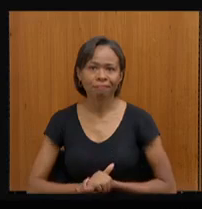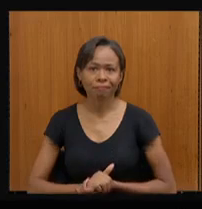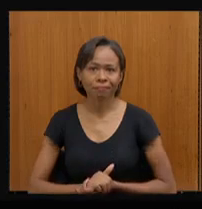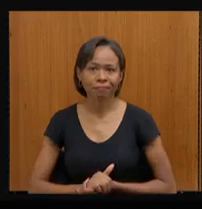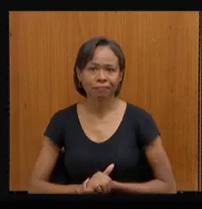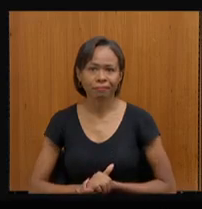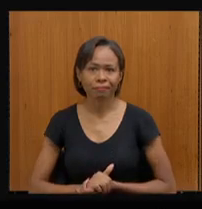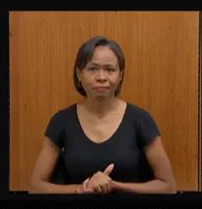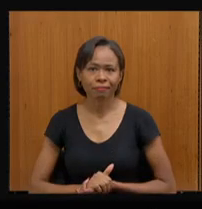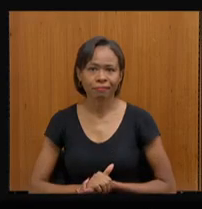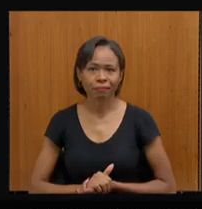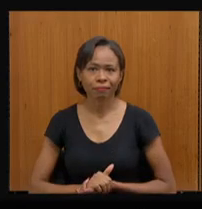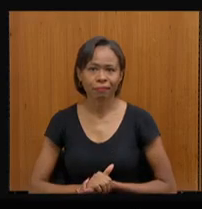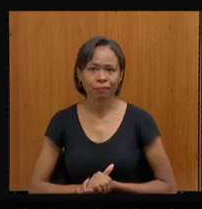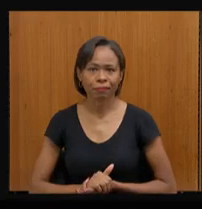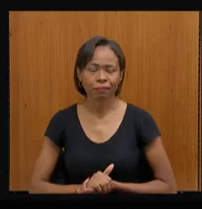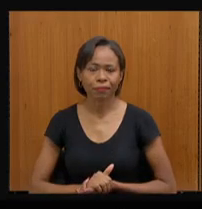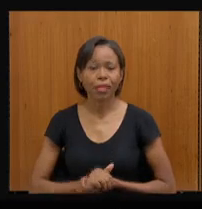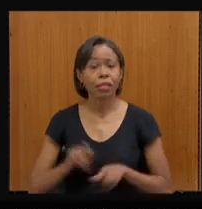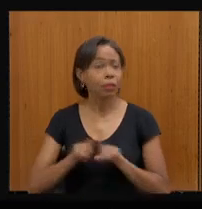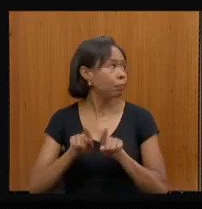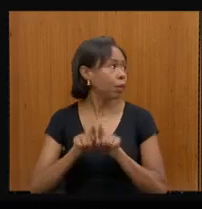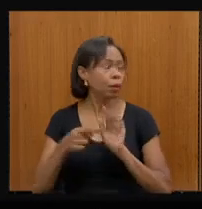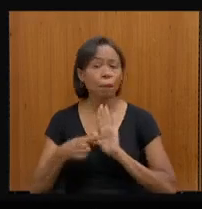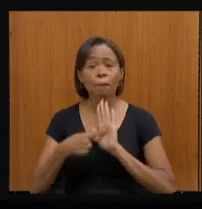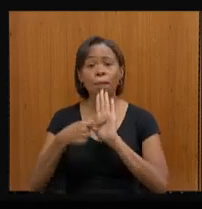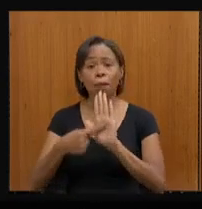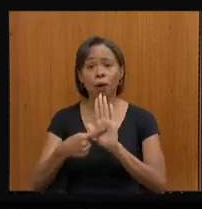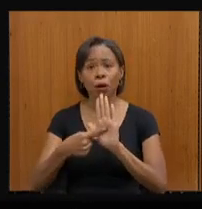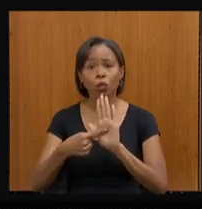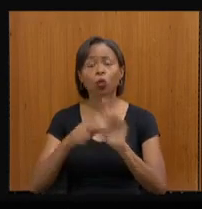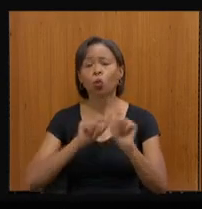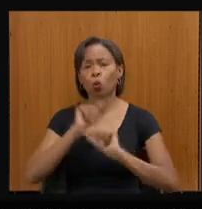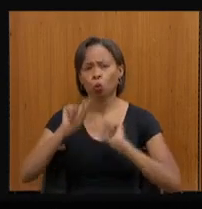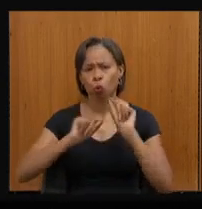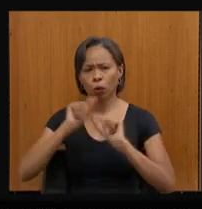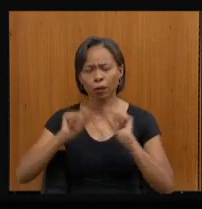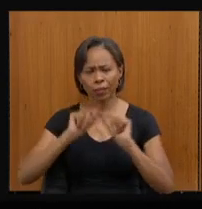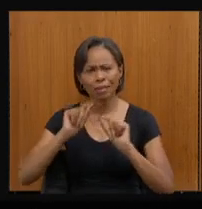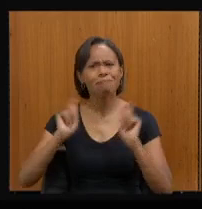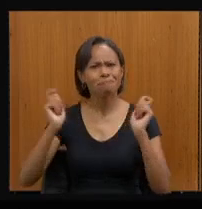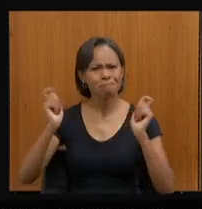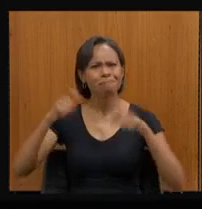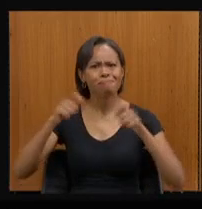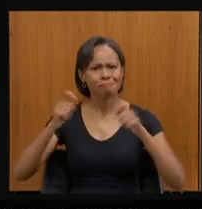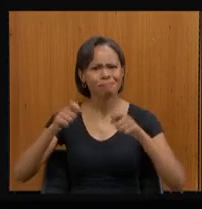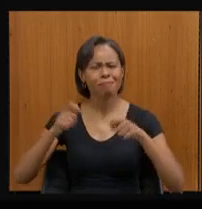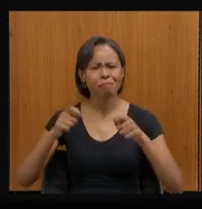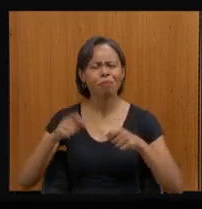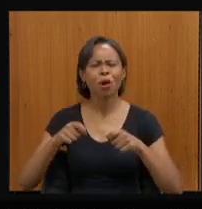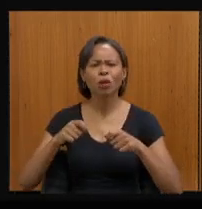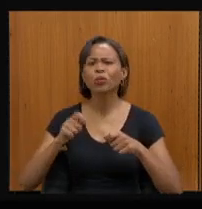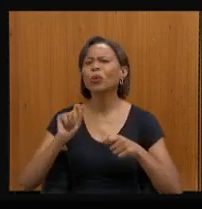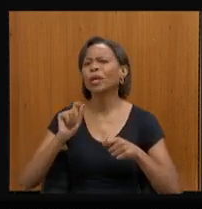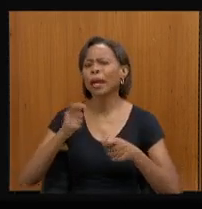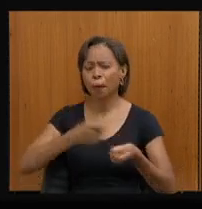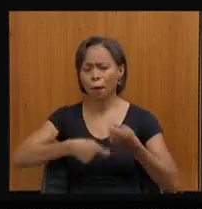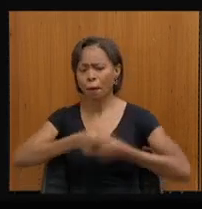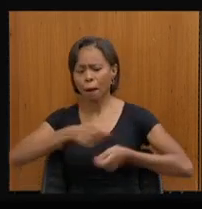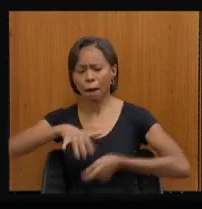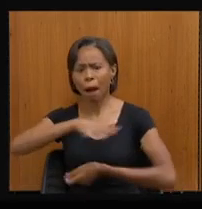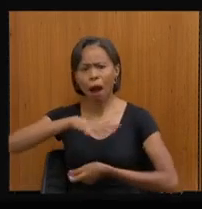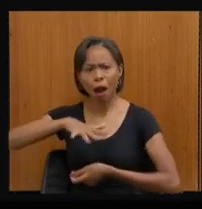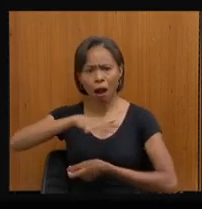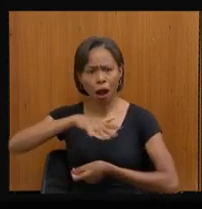do Ceará Mostra o ar grande possibilidade que nós temos mercados